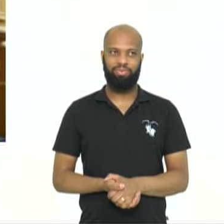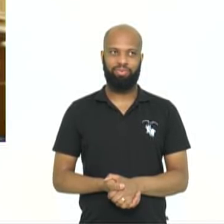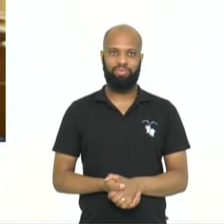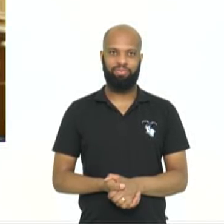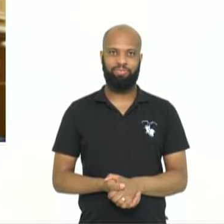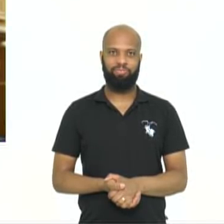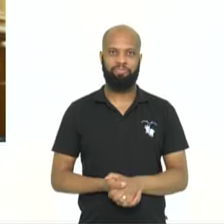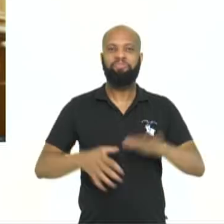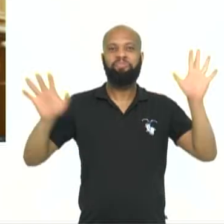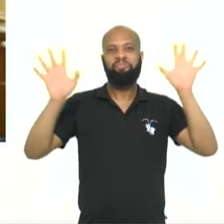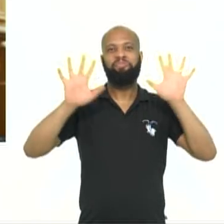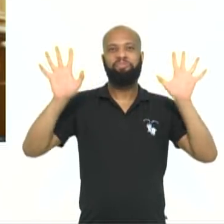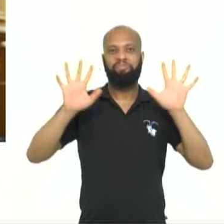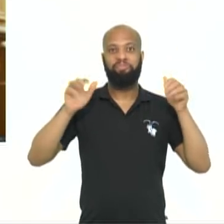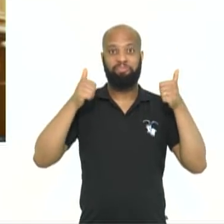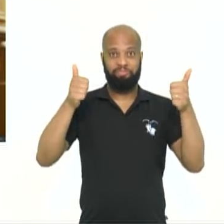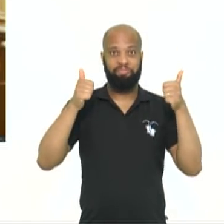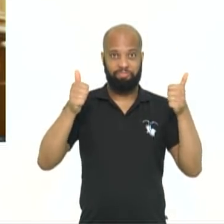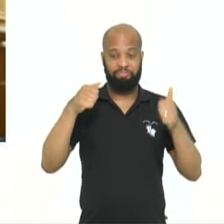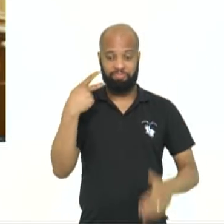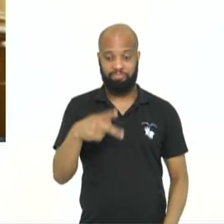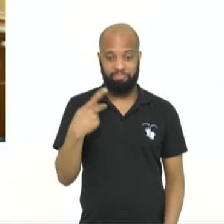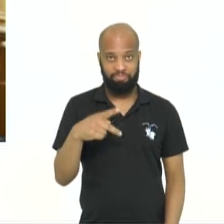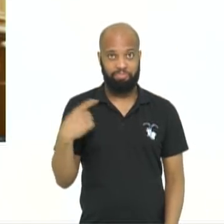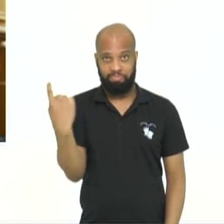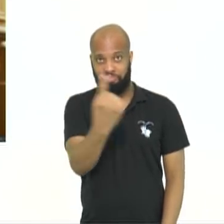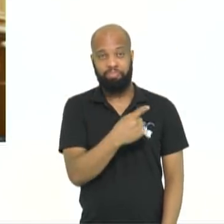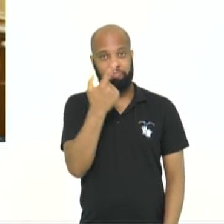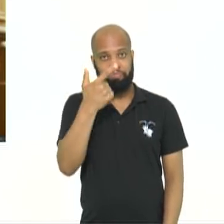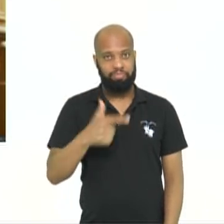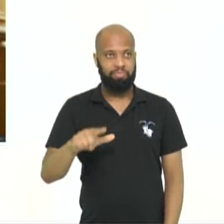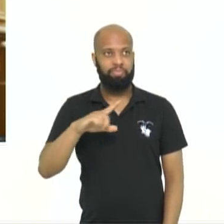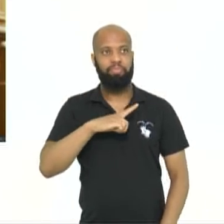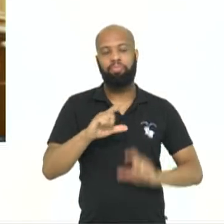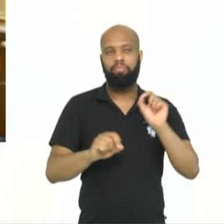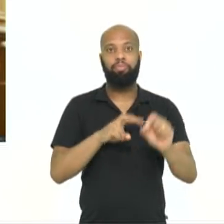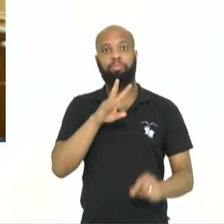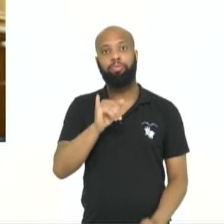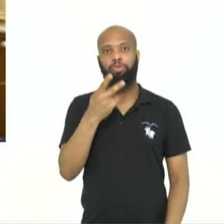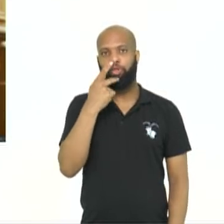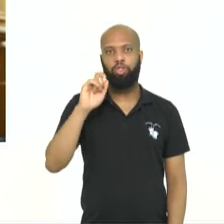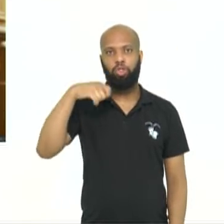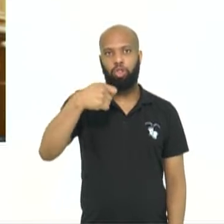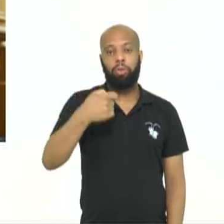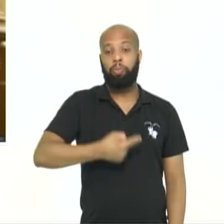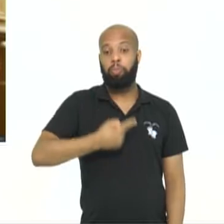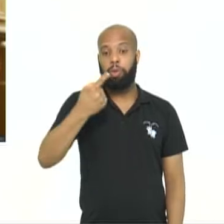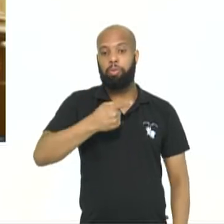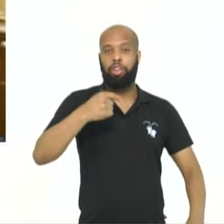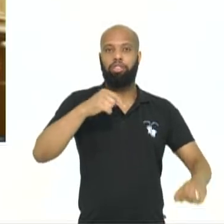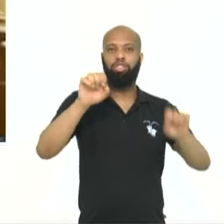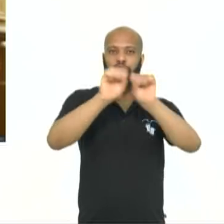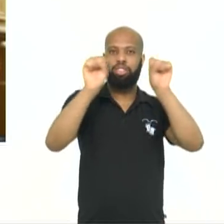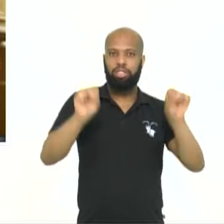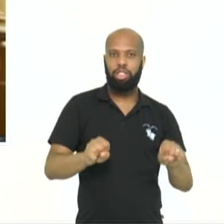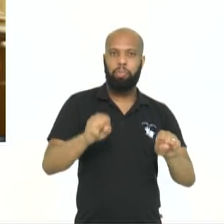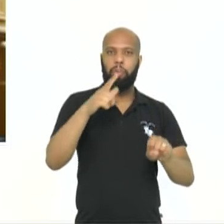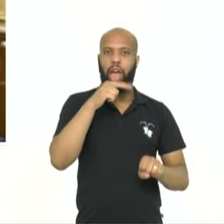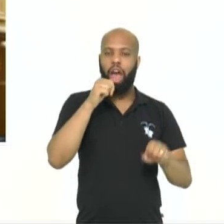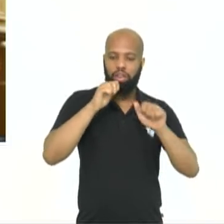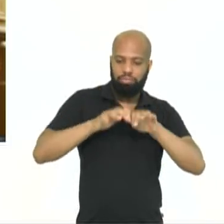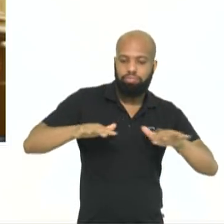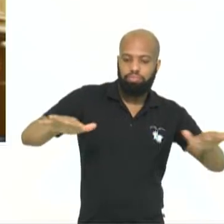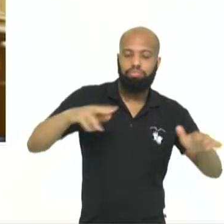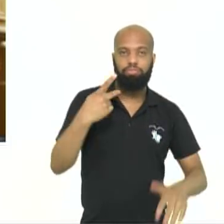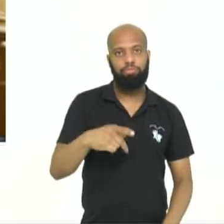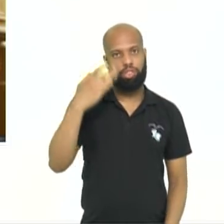E aí, professor Vladimir? Estamos aqui, nós, novamente, para falarmos sobre o primeiro sistema de abastecimento da cidade de